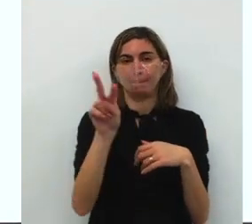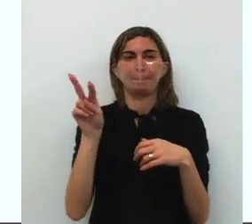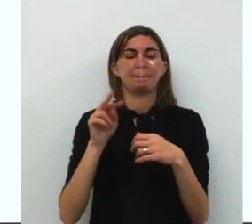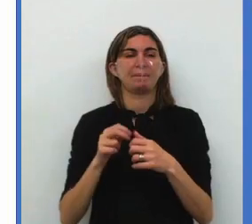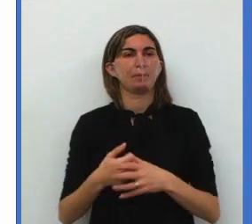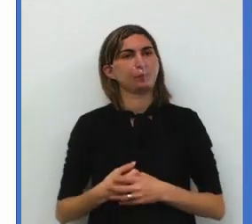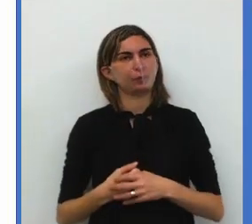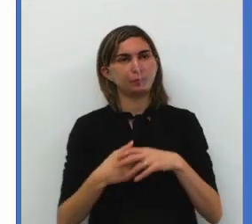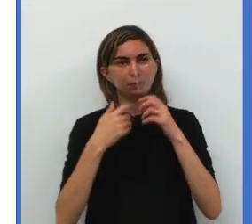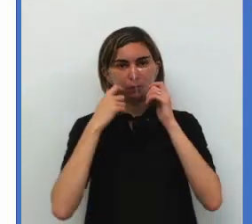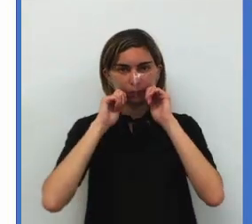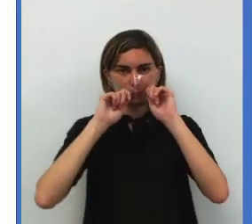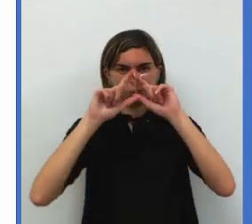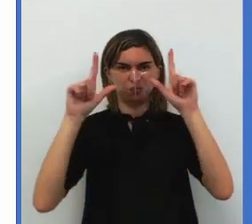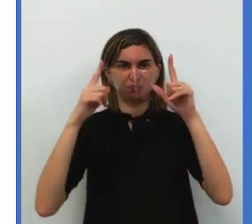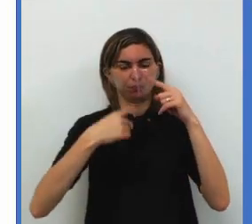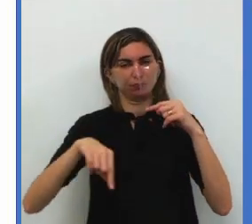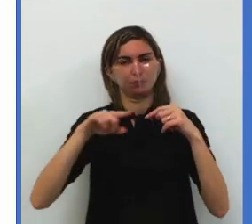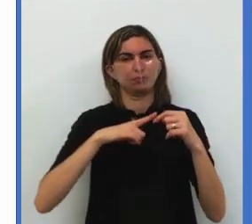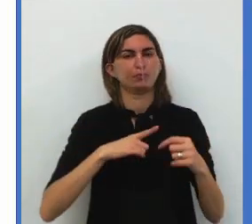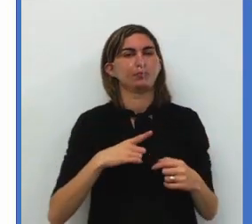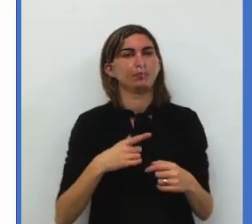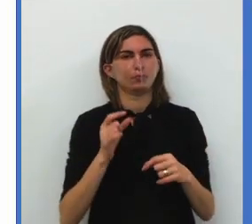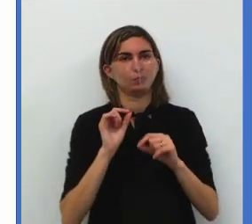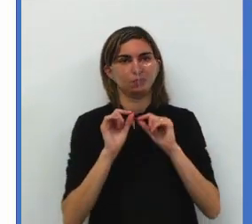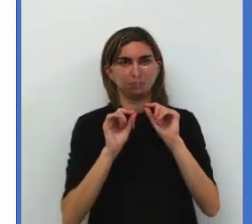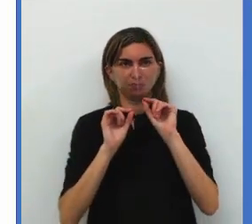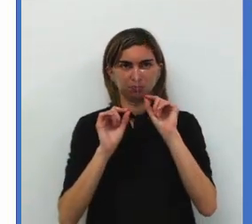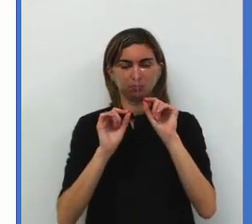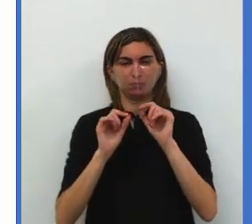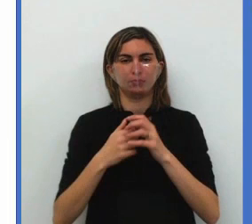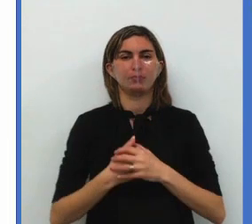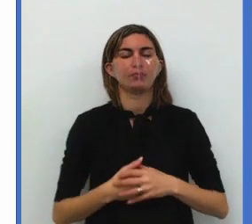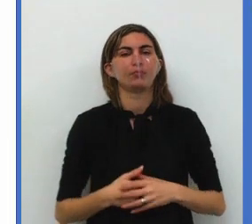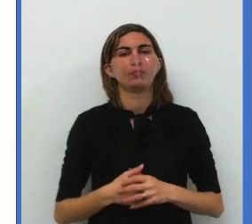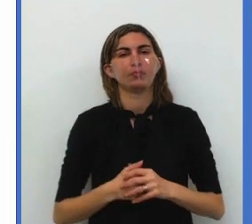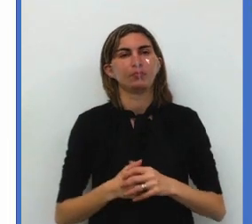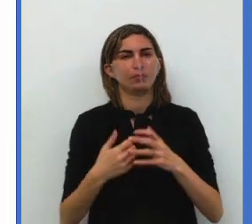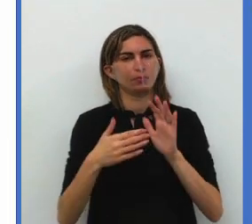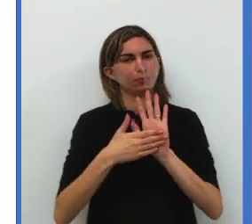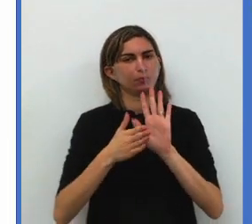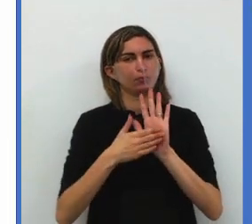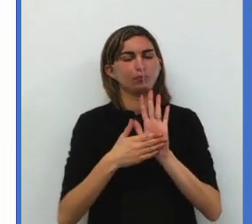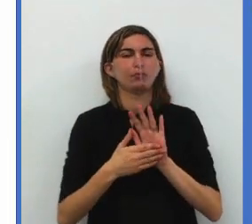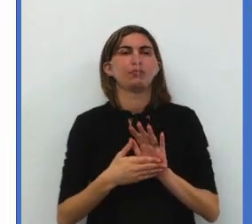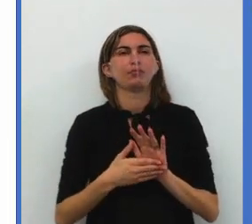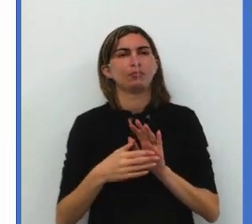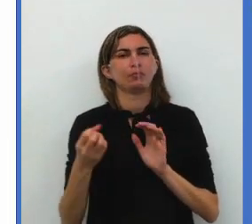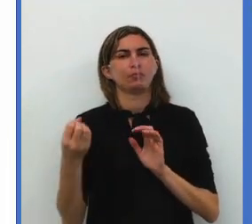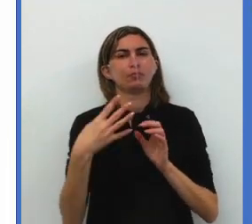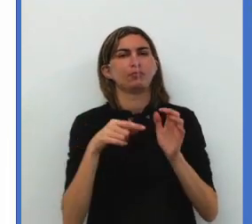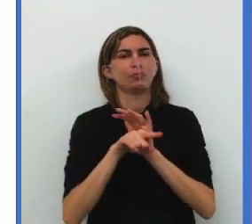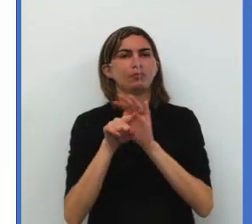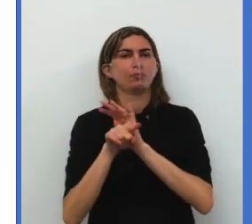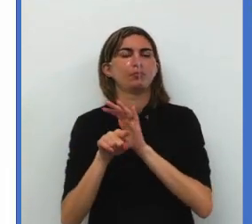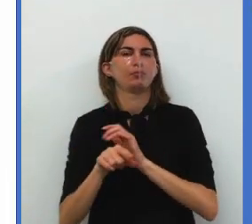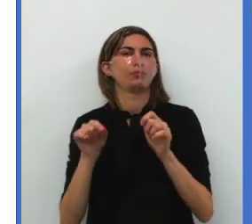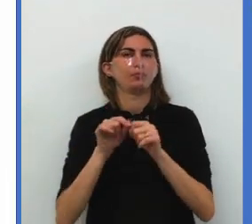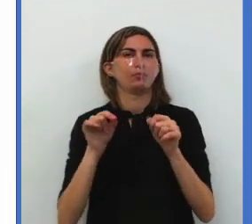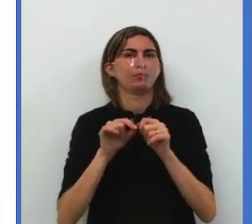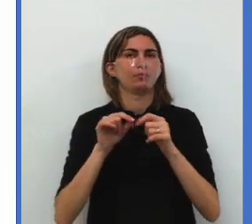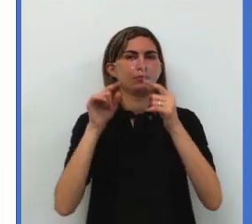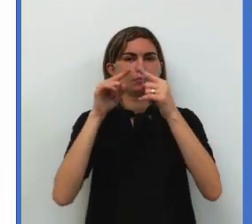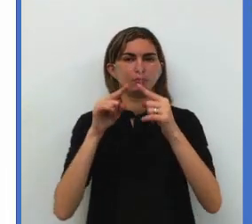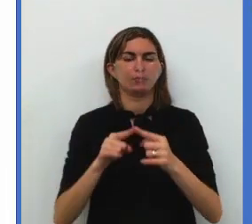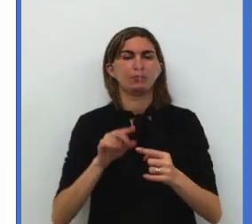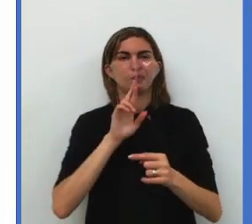aqui a seguir. Olha, nós temos o quê? Na pauta, novas perguntas podem ser feitas de